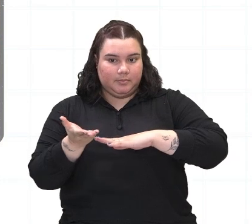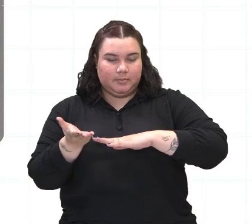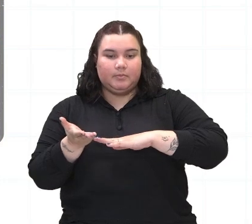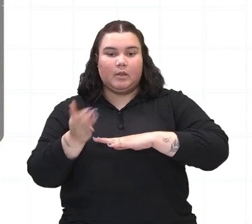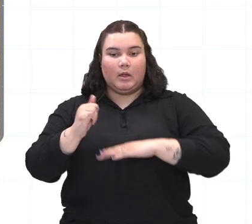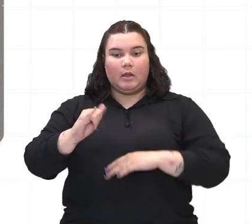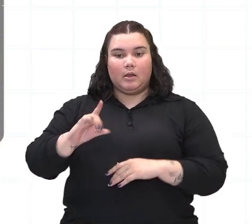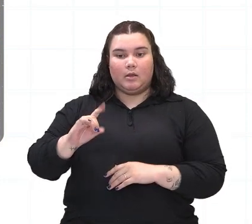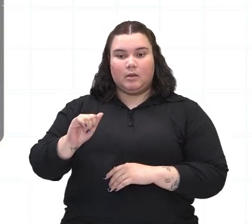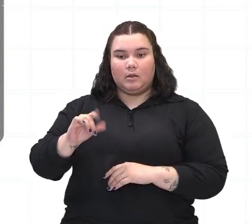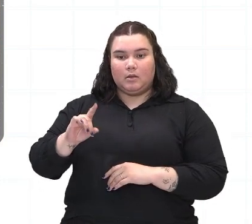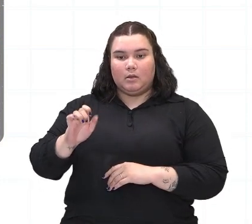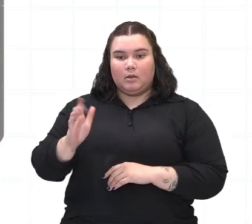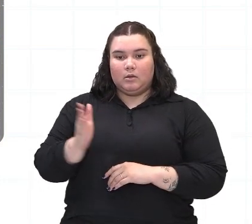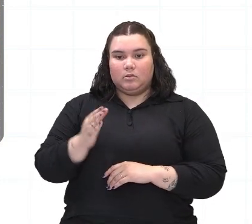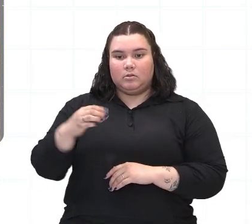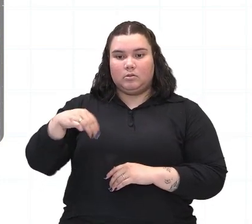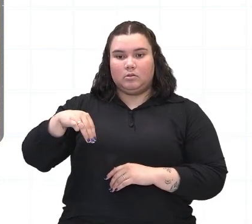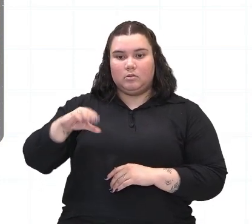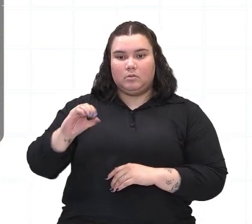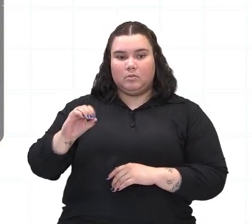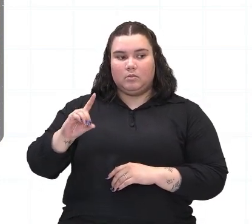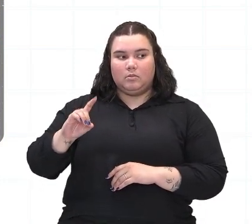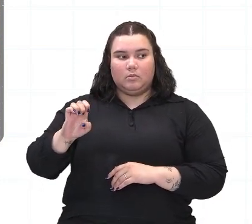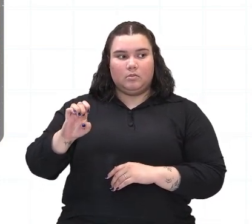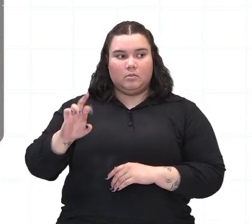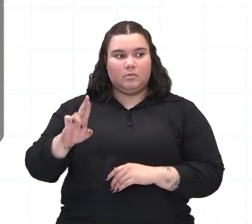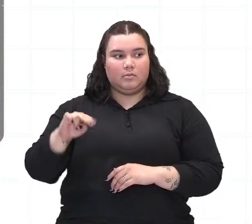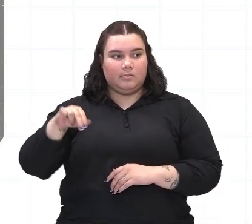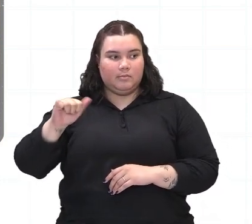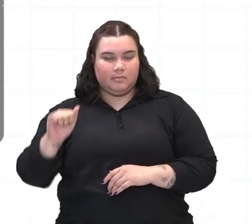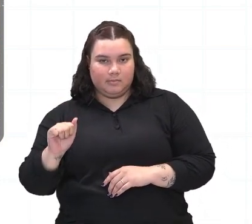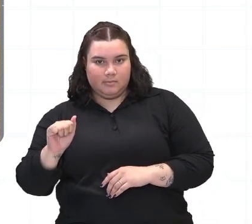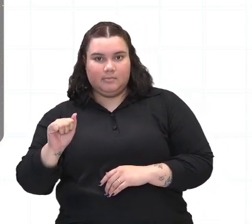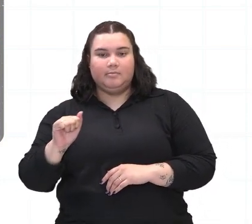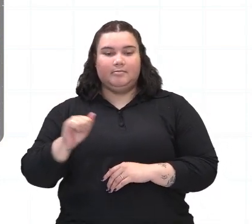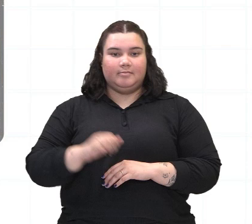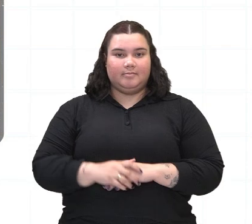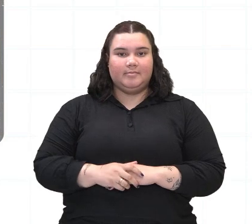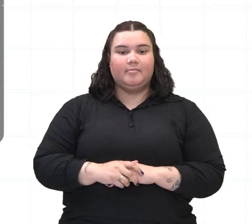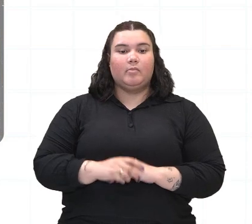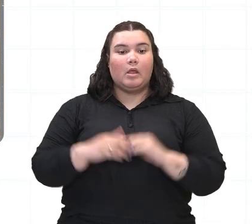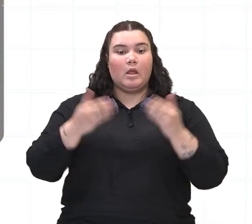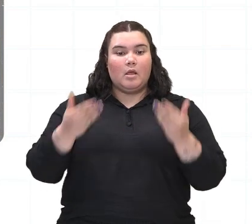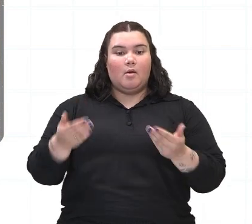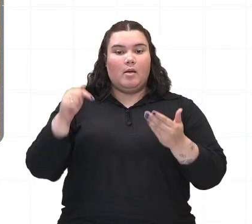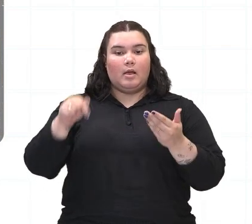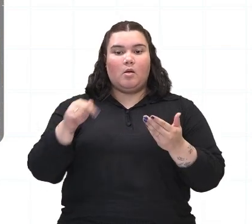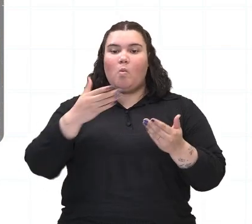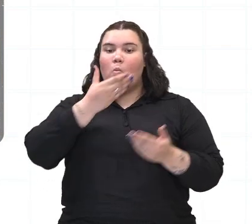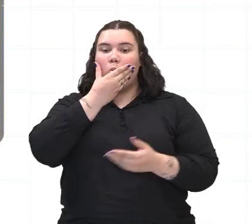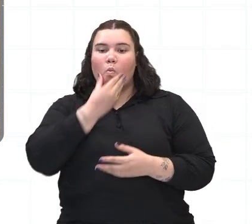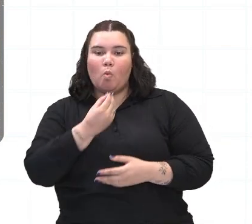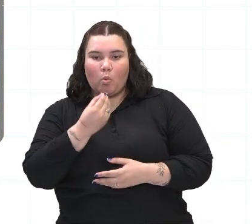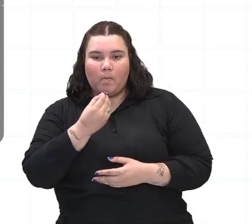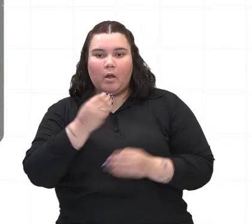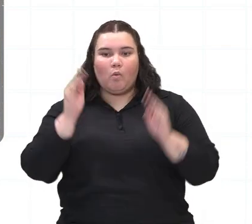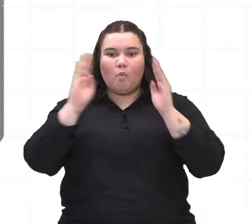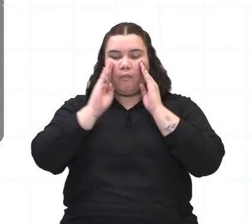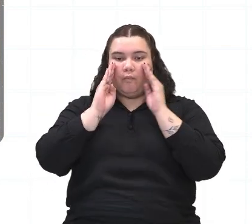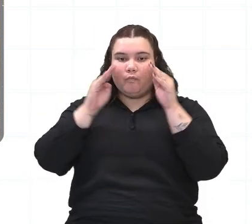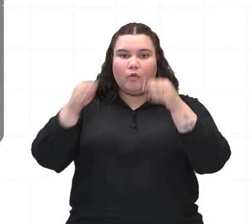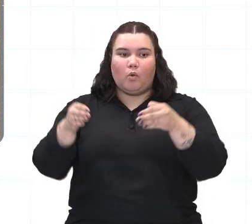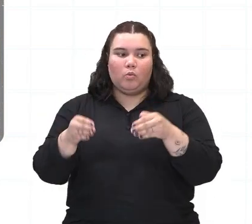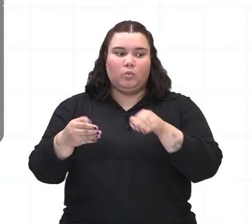aqui a gente já coloca o homem né a gente já tem aí no Renascimento o homem como centro do universo a gente